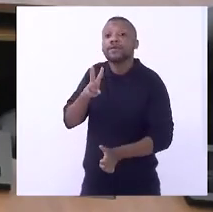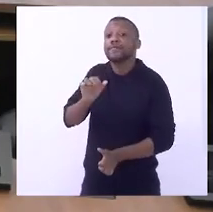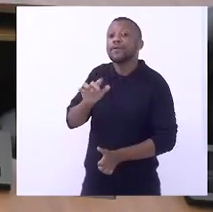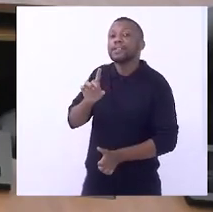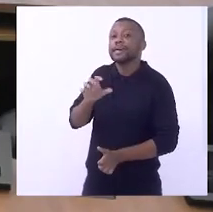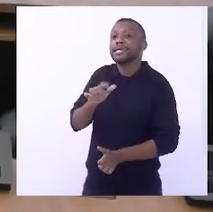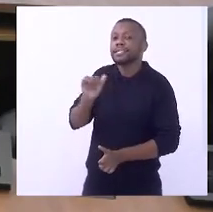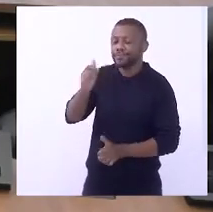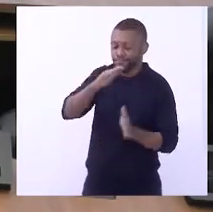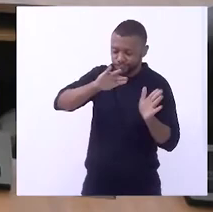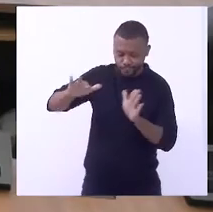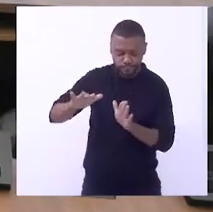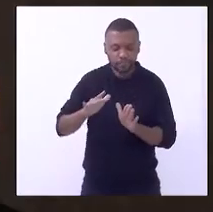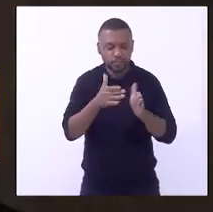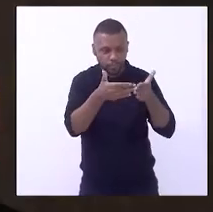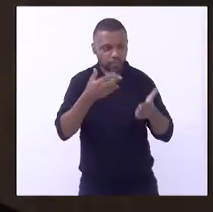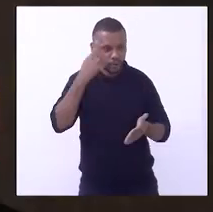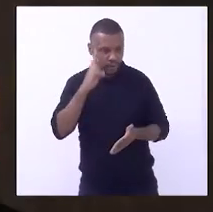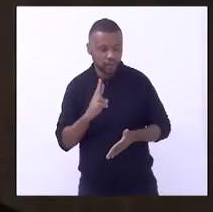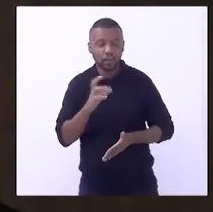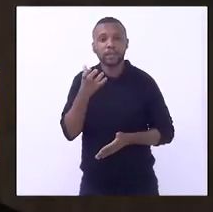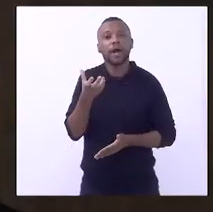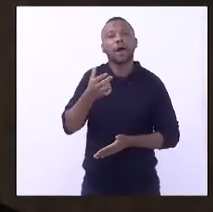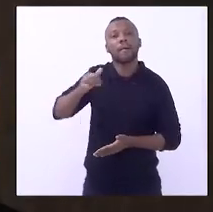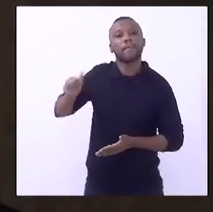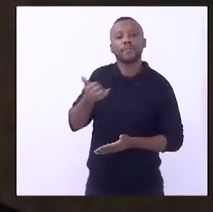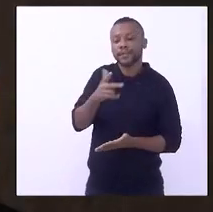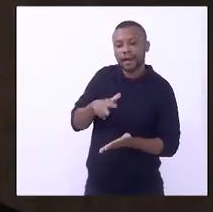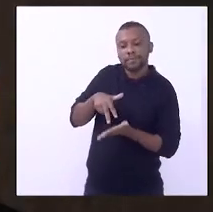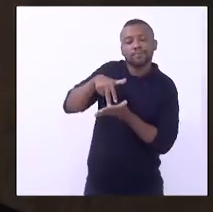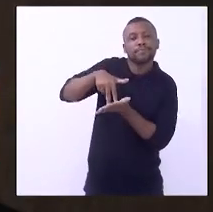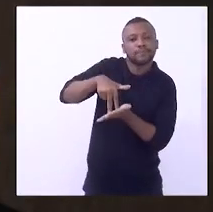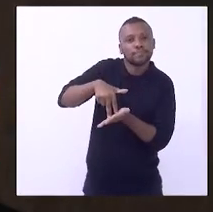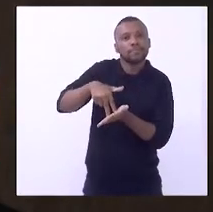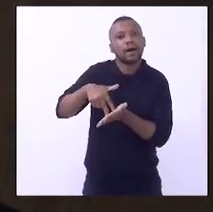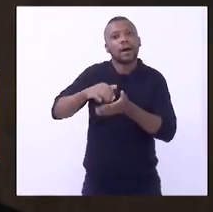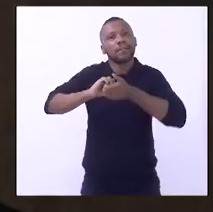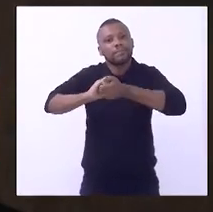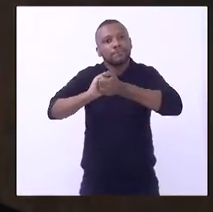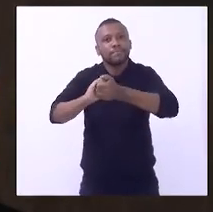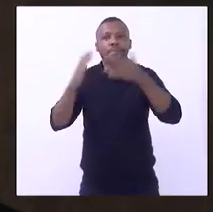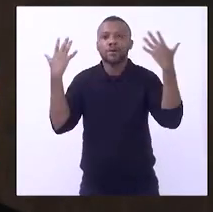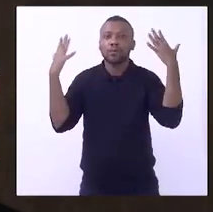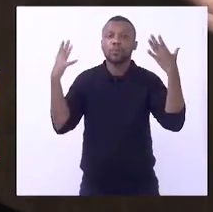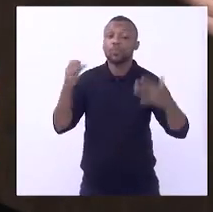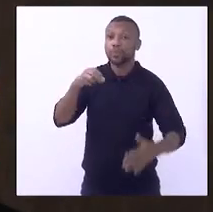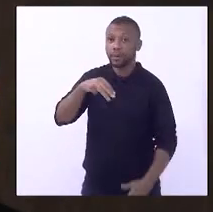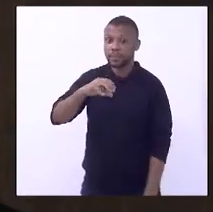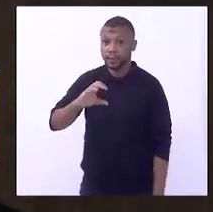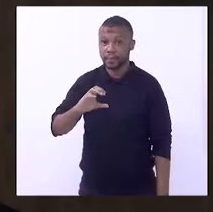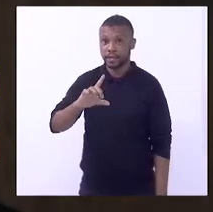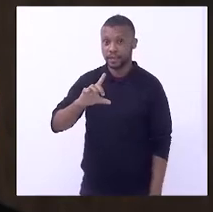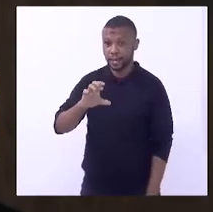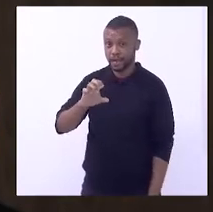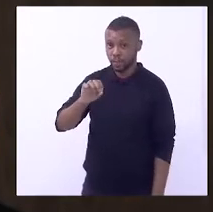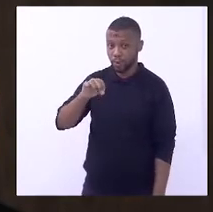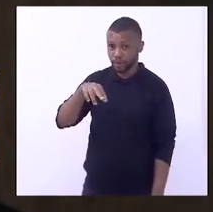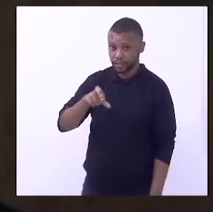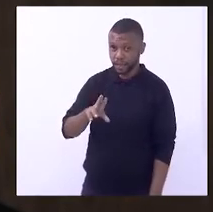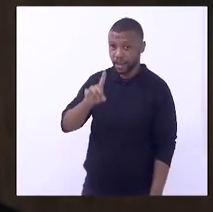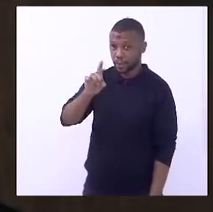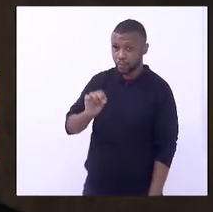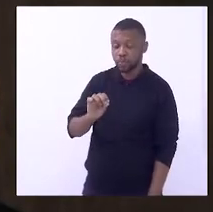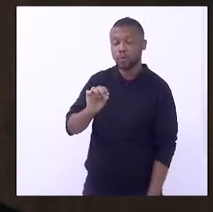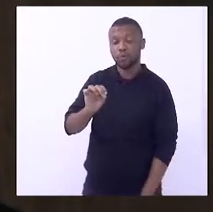desculpa. Aproveitar para saudar aqui a presença nesse plenário também do MC Leonardo, uma figura importante